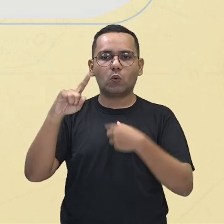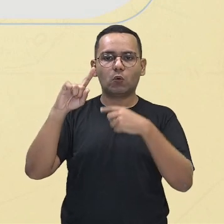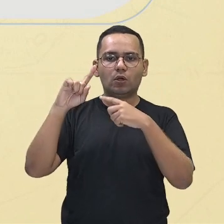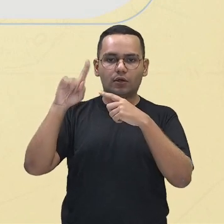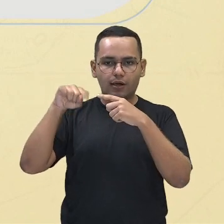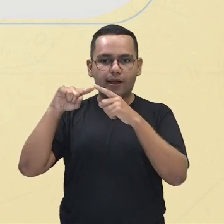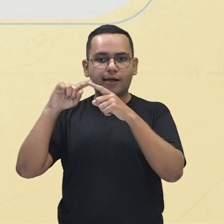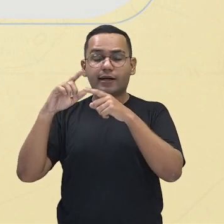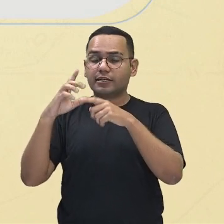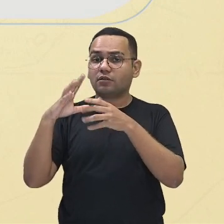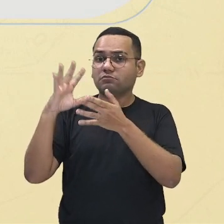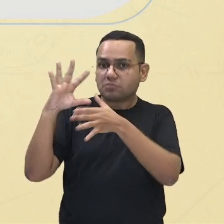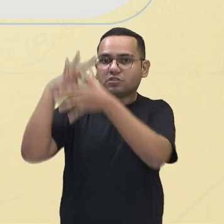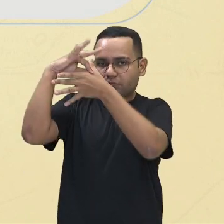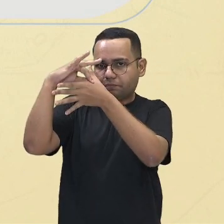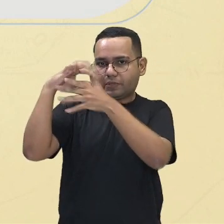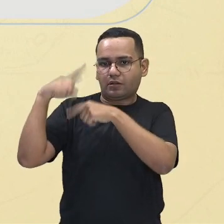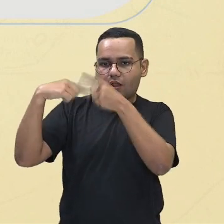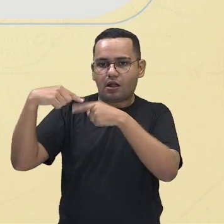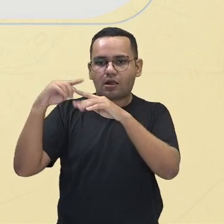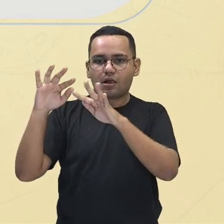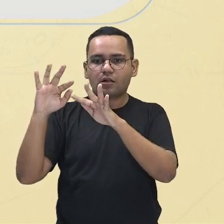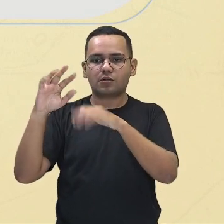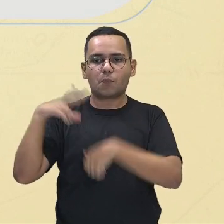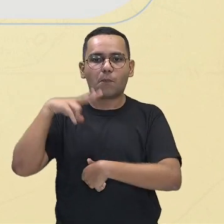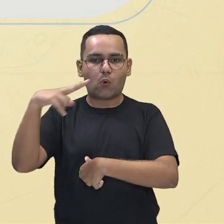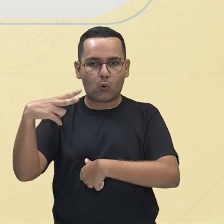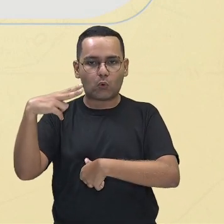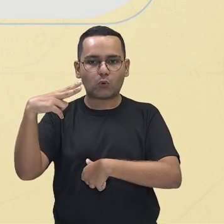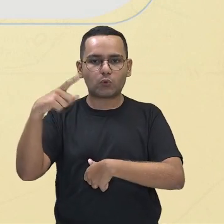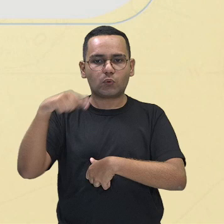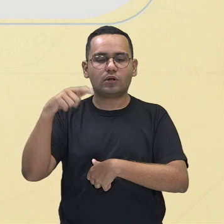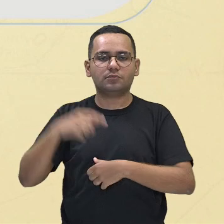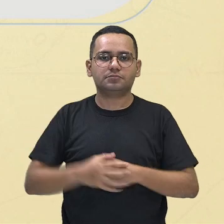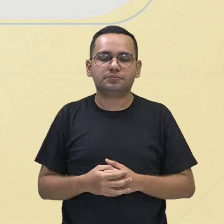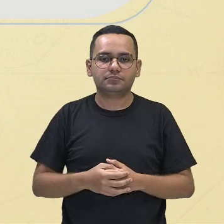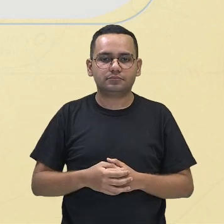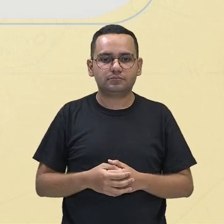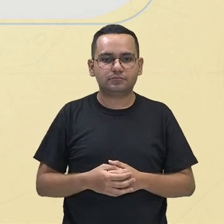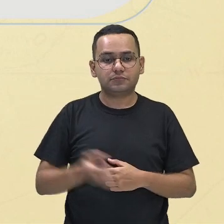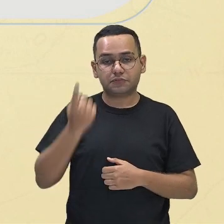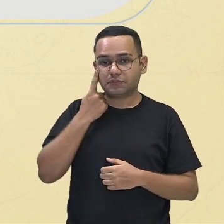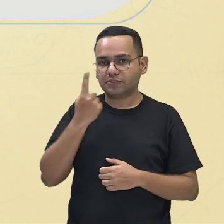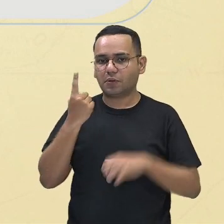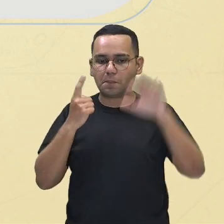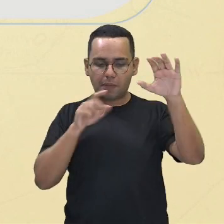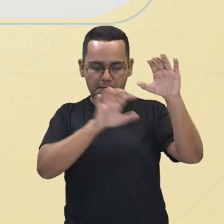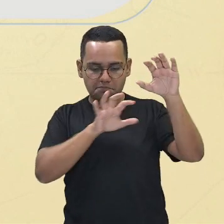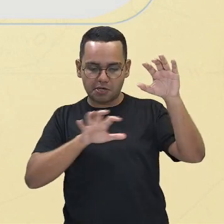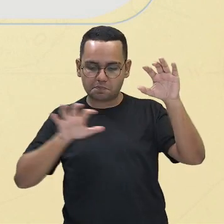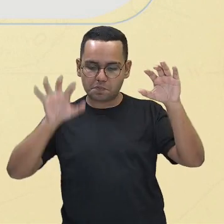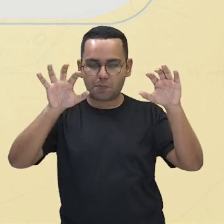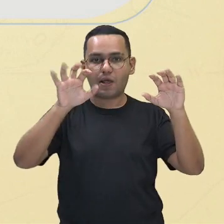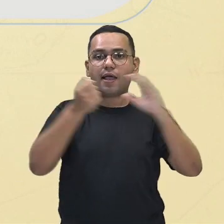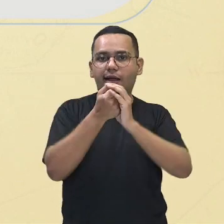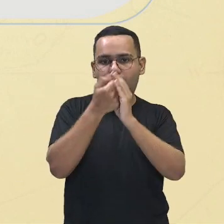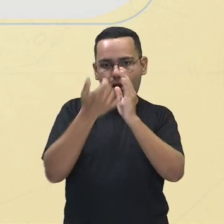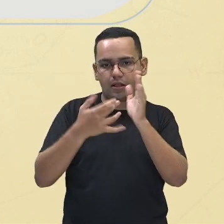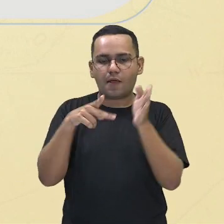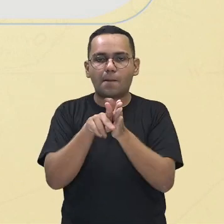de Portugal. Então, esse mapa mental, vocês podem observar aí características do que foi a União